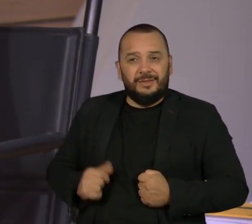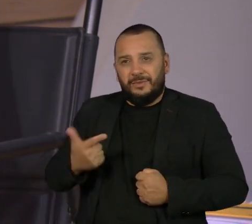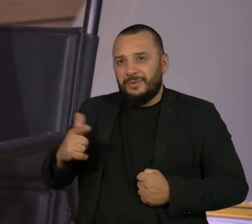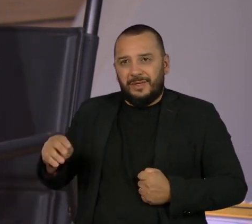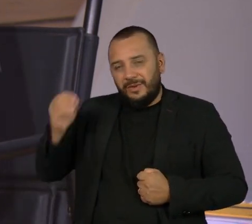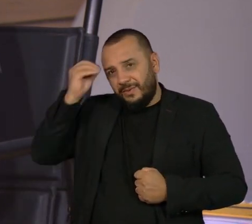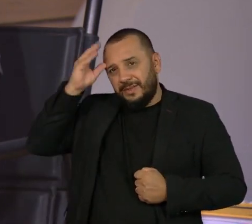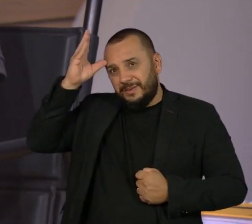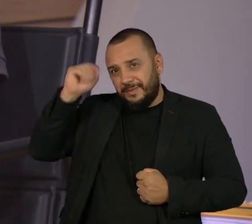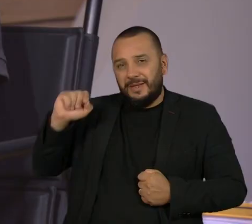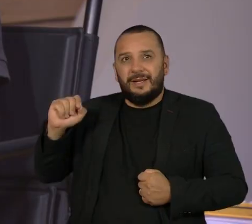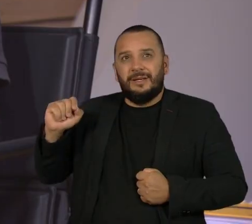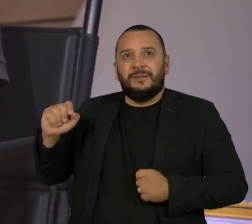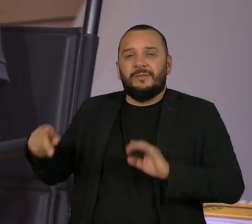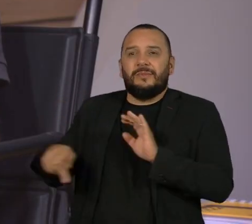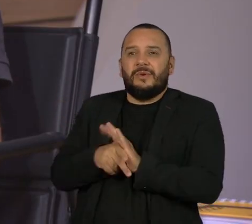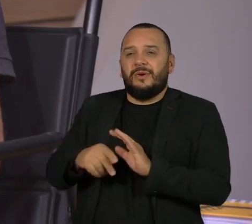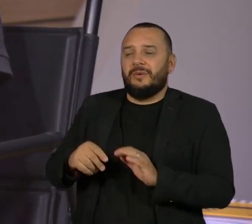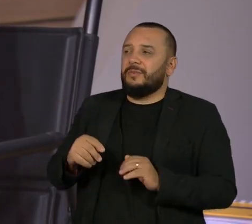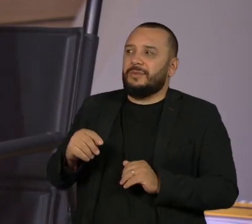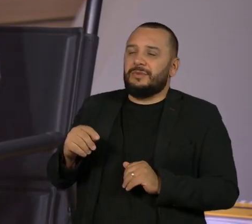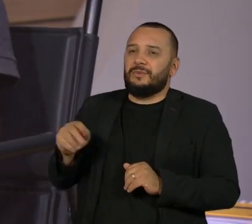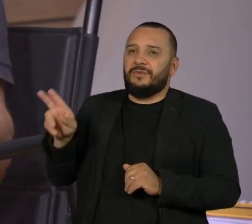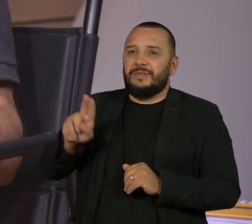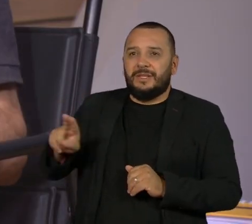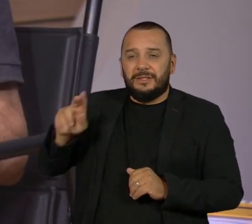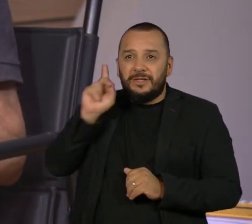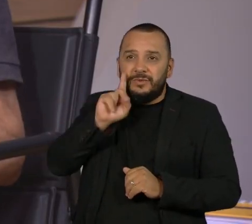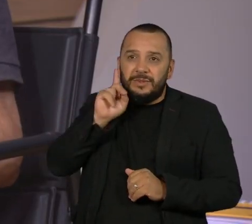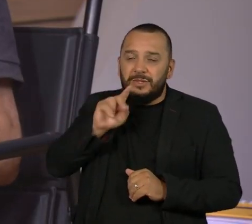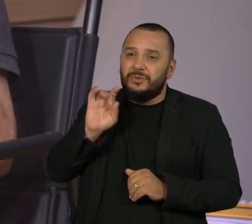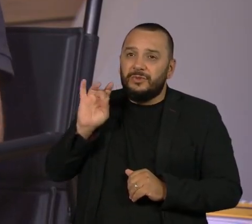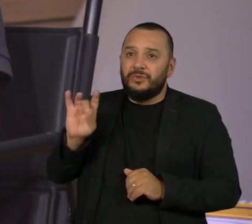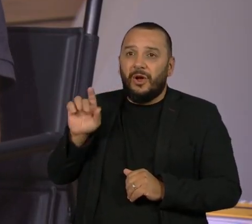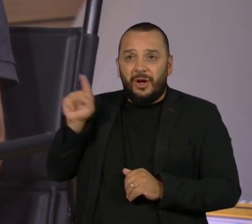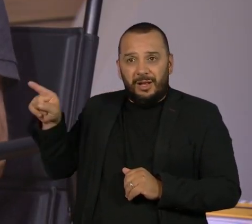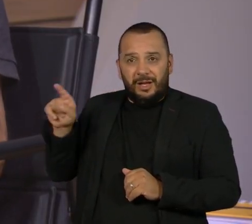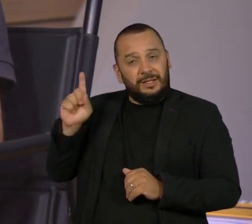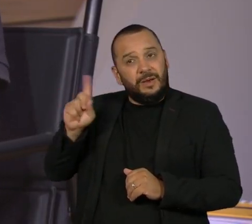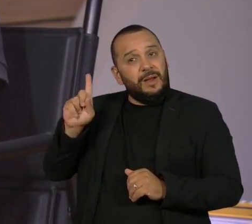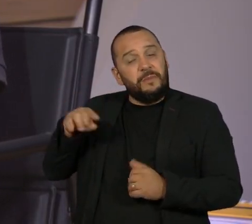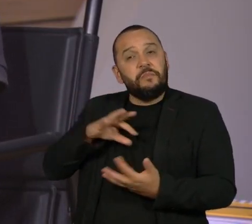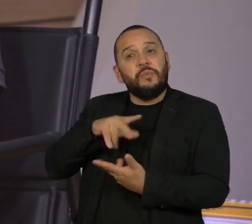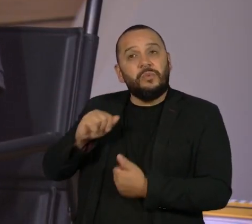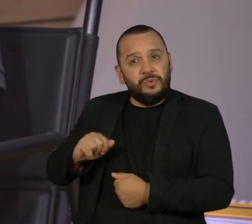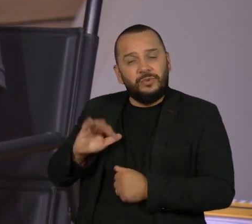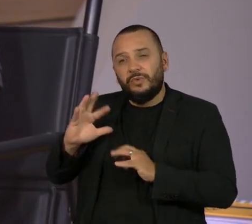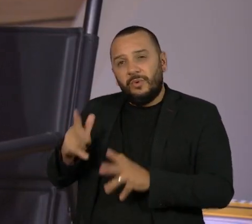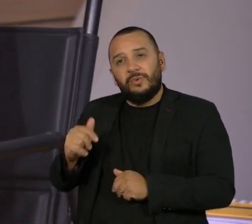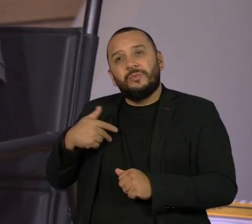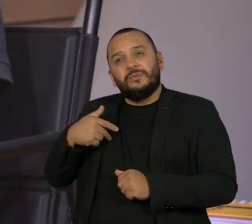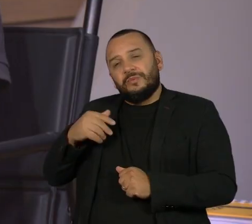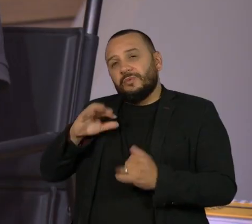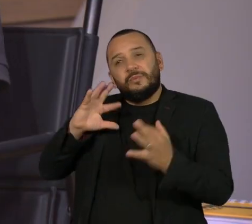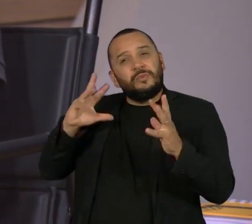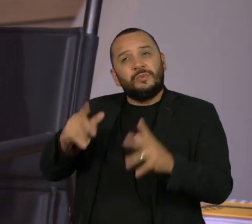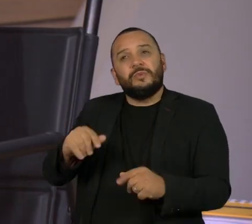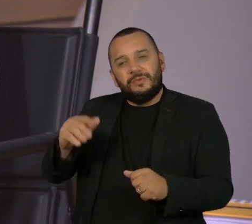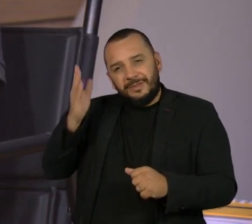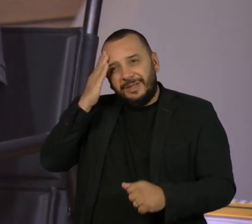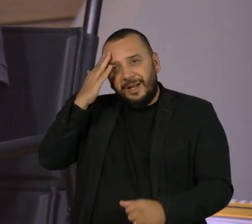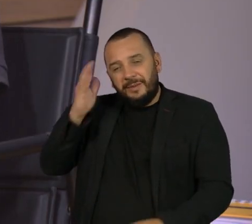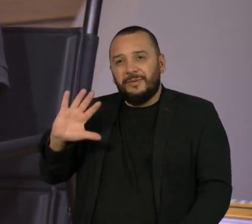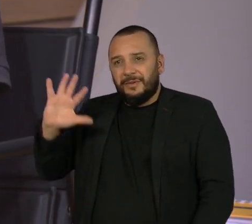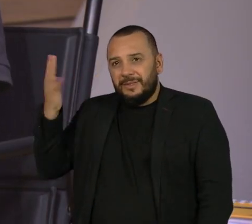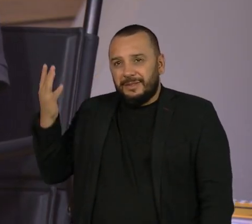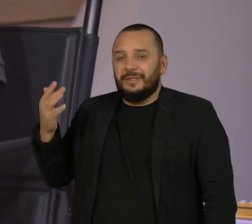conhecimento numa universidade americana ou na Europa. Esse conhecimento é do mundo hoje, todo mundo acessa, então isso está nas nuvens. E